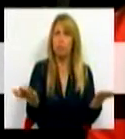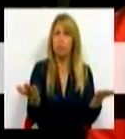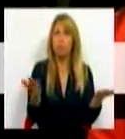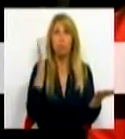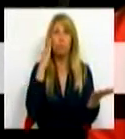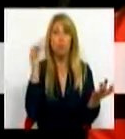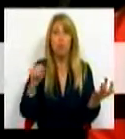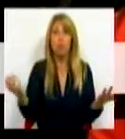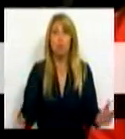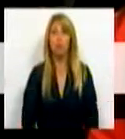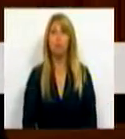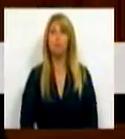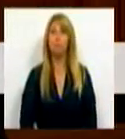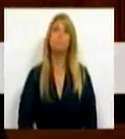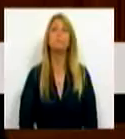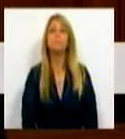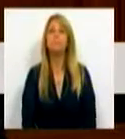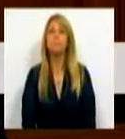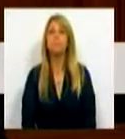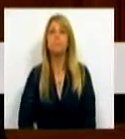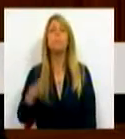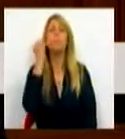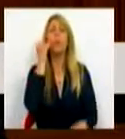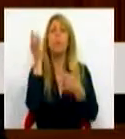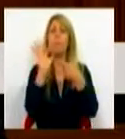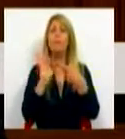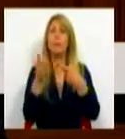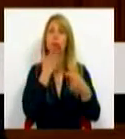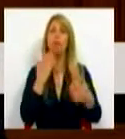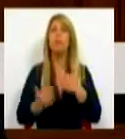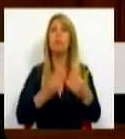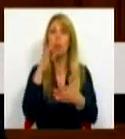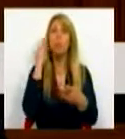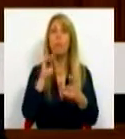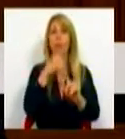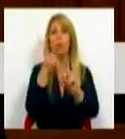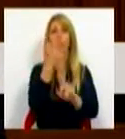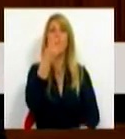Parece-me que sim. Muito bem. Como classificariam a viabilidade do banco em 2012?